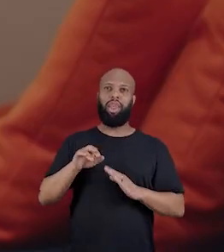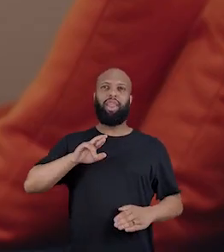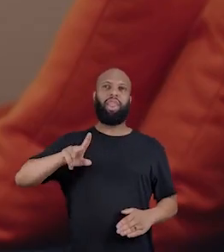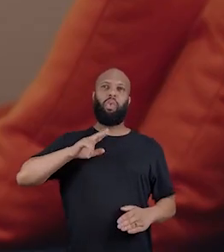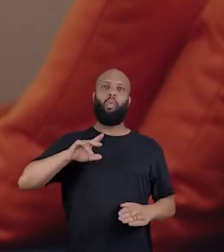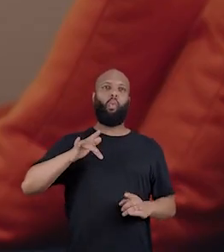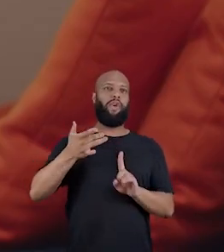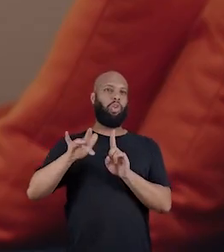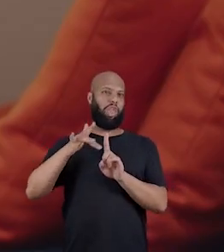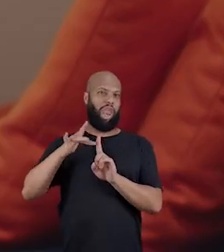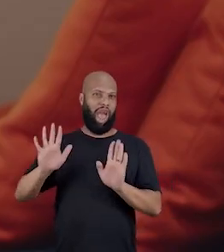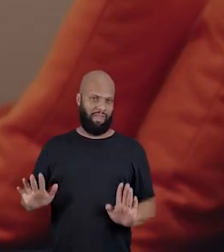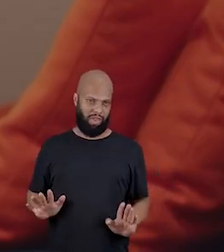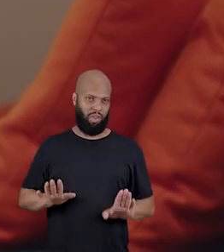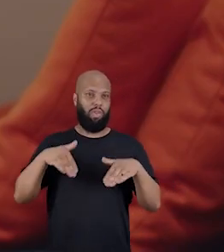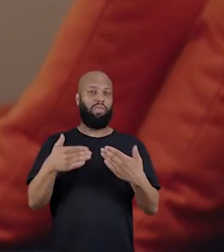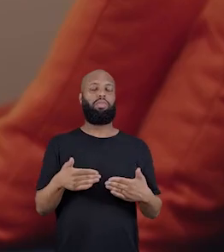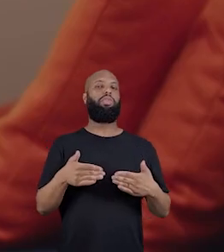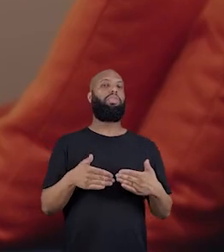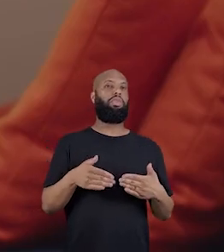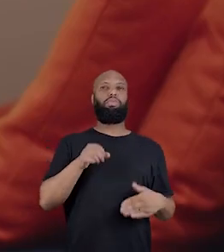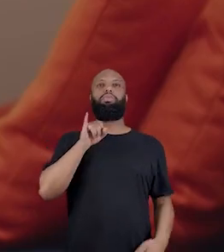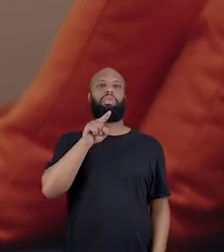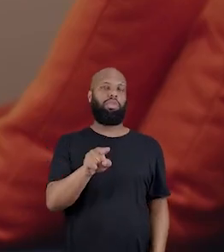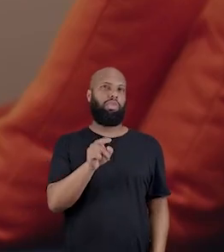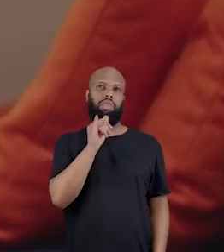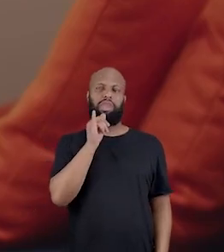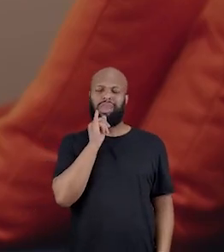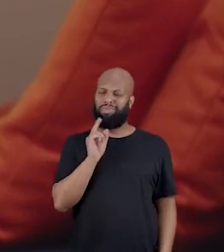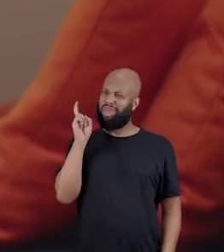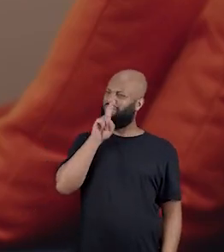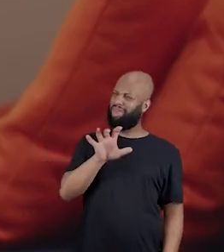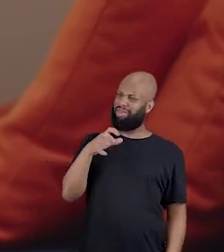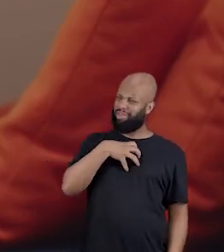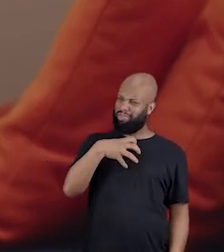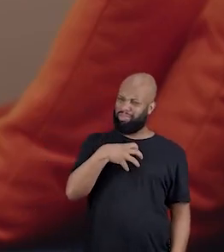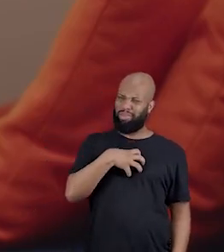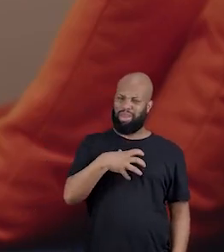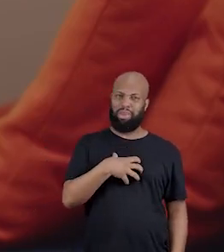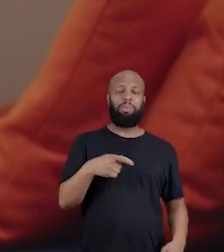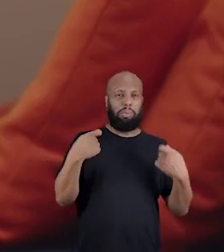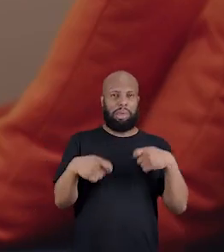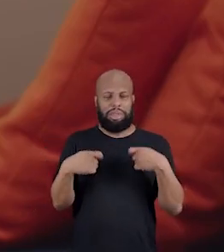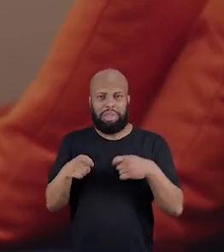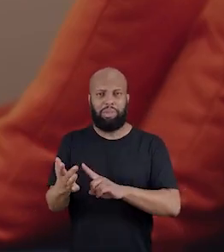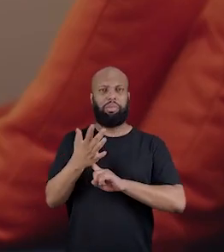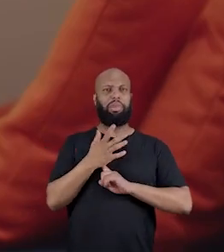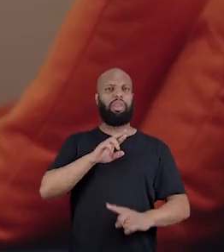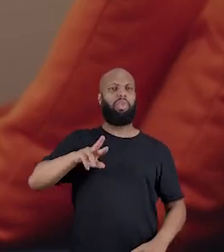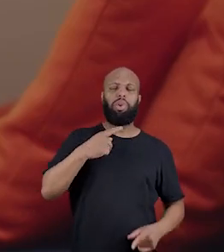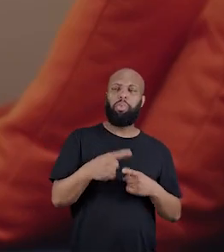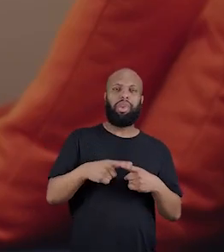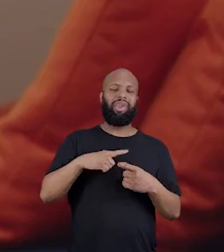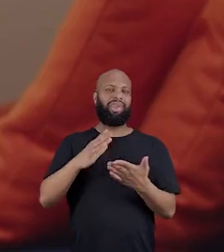expor. Você entende que se está chegando um recado difícil para você, que esse recado difícil precisa vir até você e